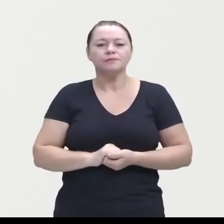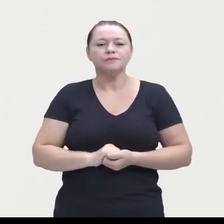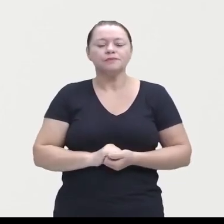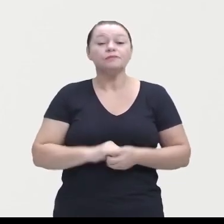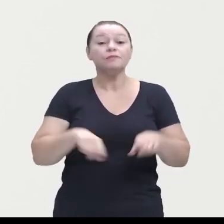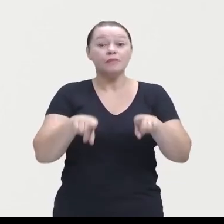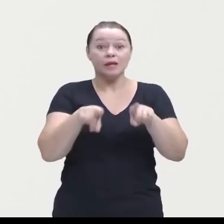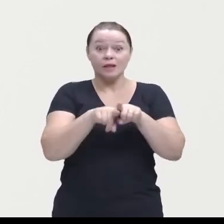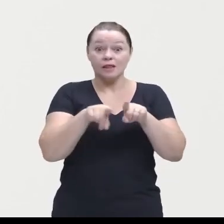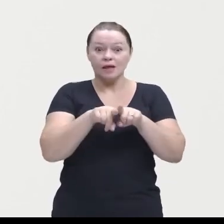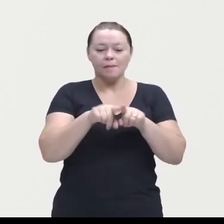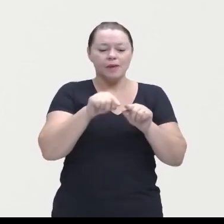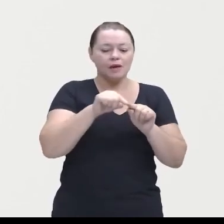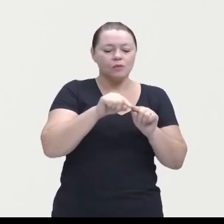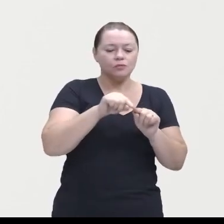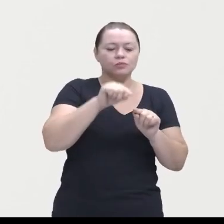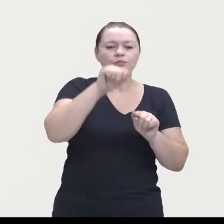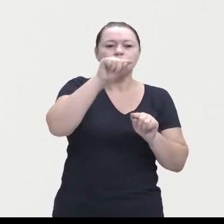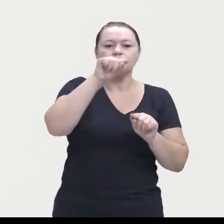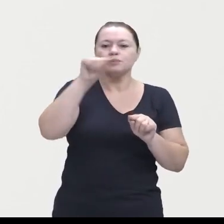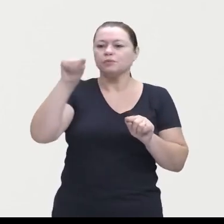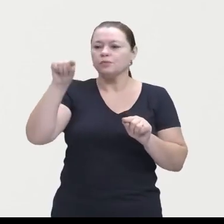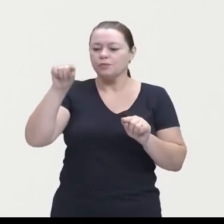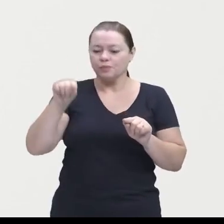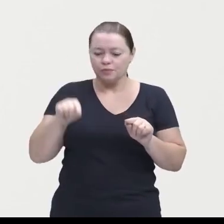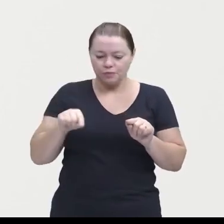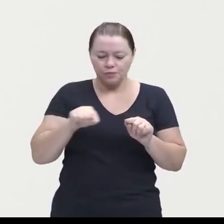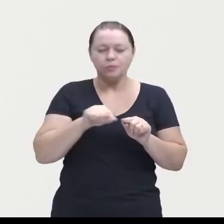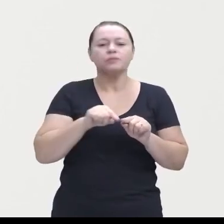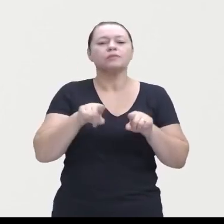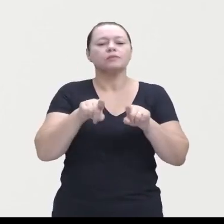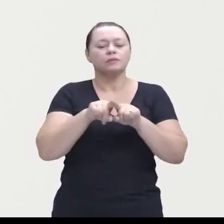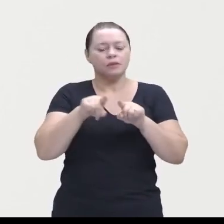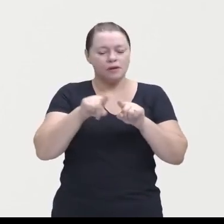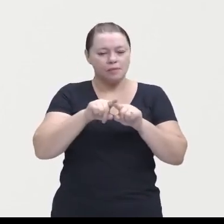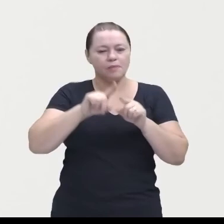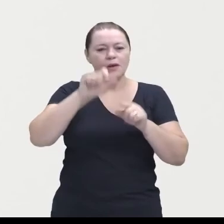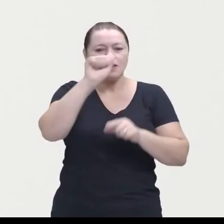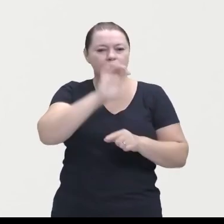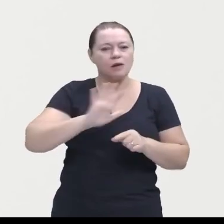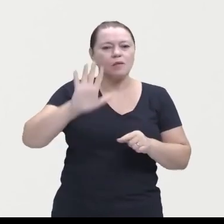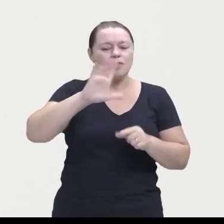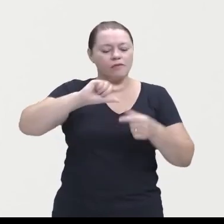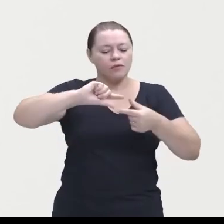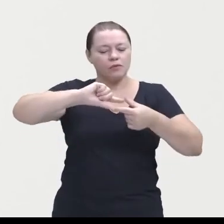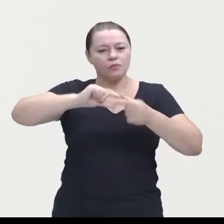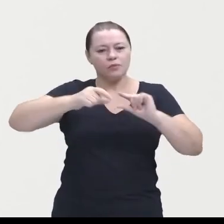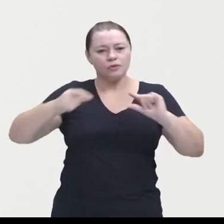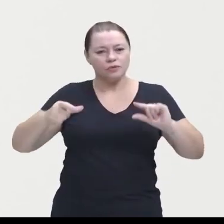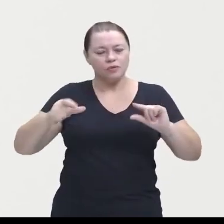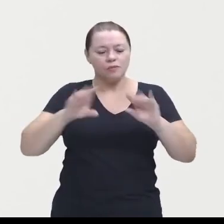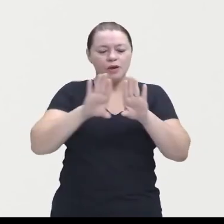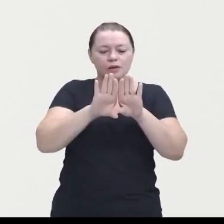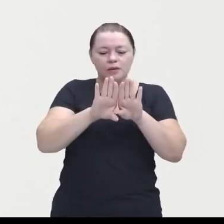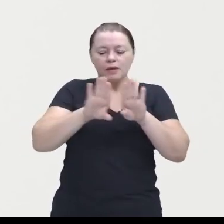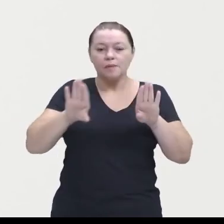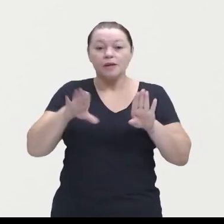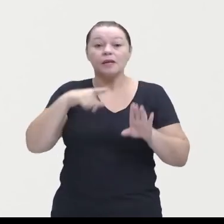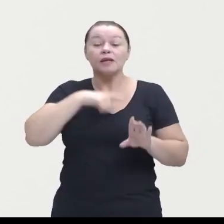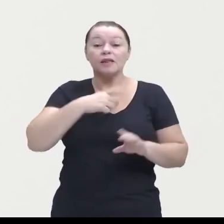O quadrado é uma figura geométrica plana, formada por